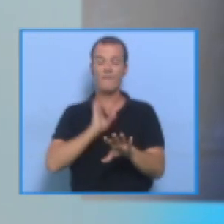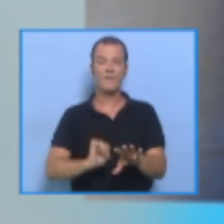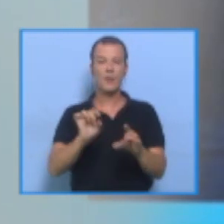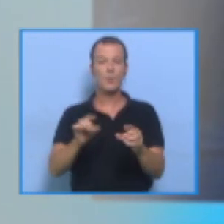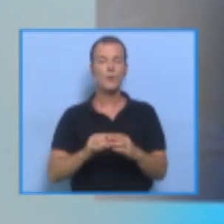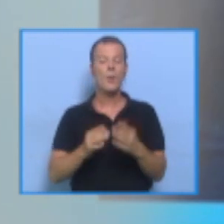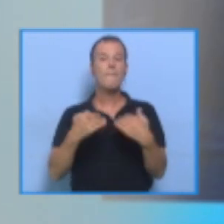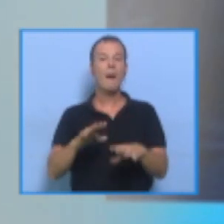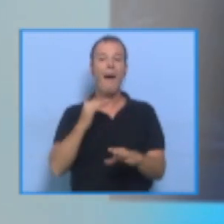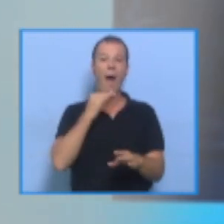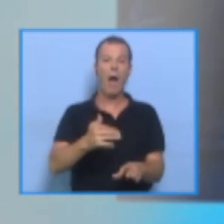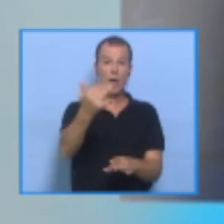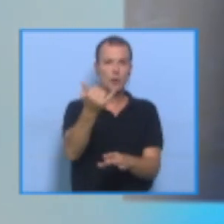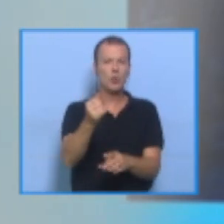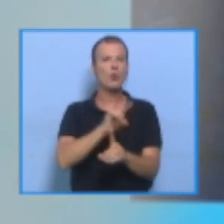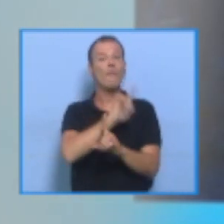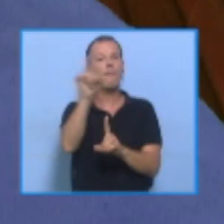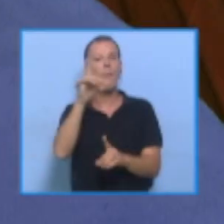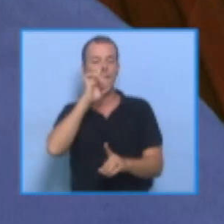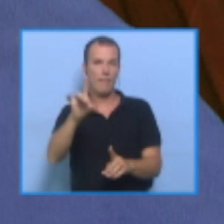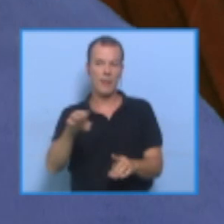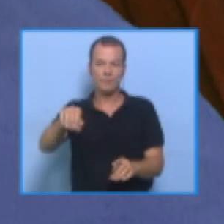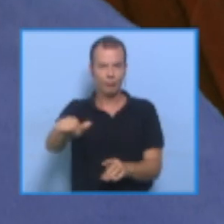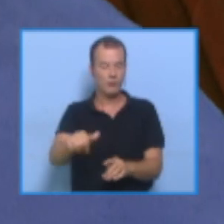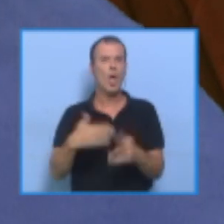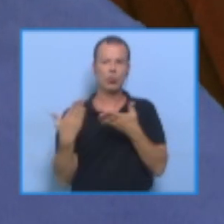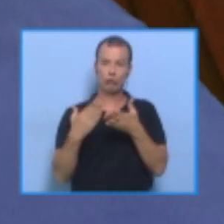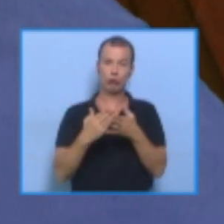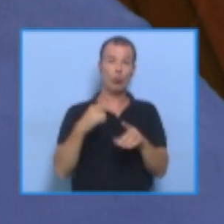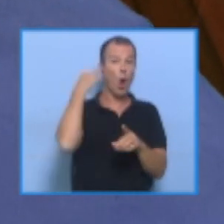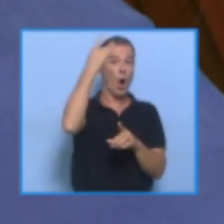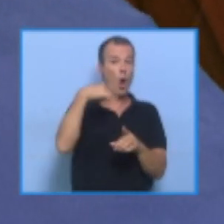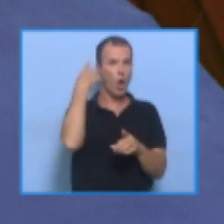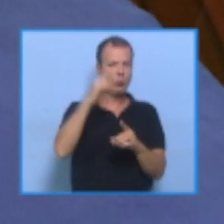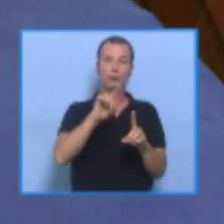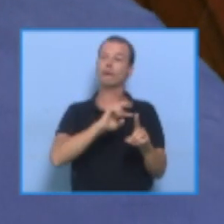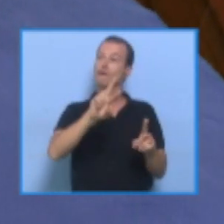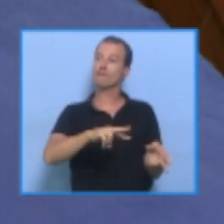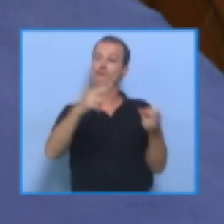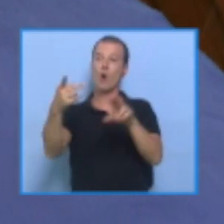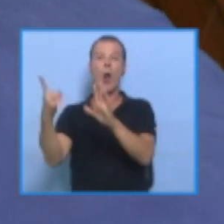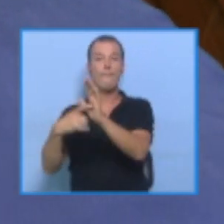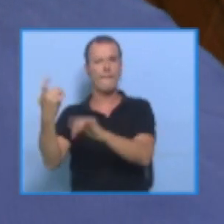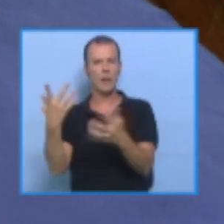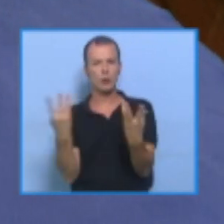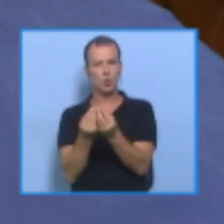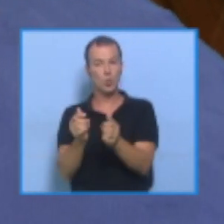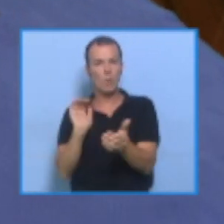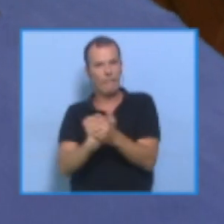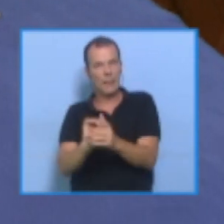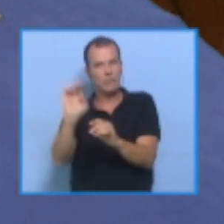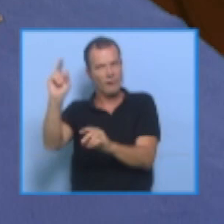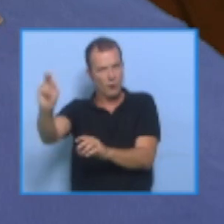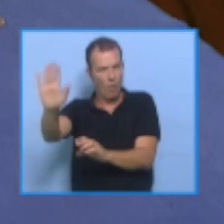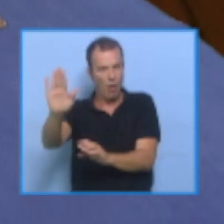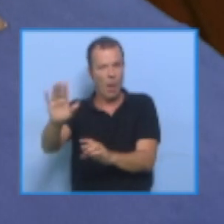e só aos 12 anos é que foi para a Alemanha, viver na Alemanha. Estudou em Londres e depois foi para os Estados Unidos com o marido, onde esteve bastante tempo, e